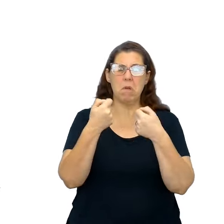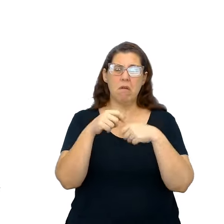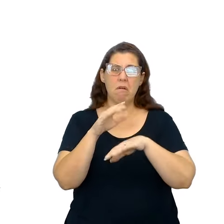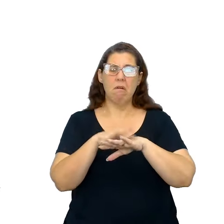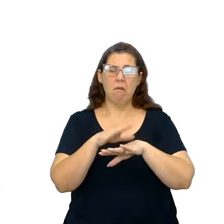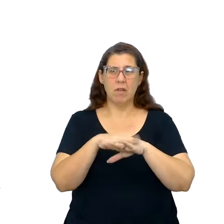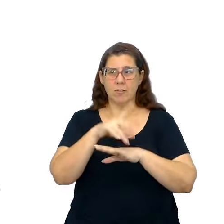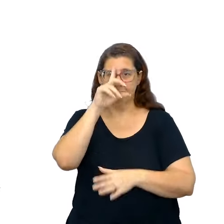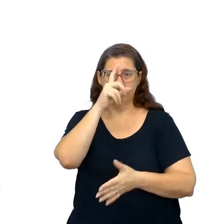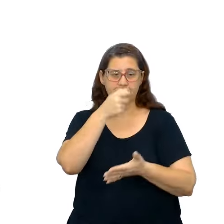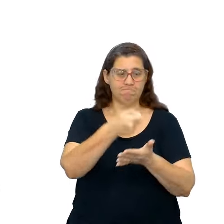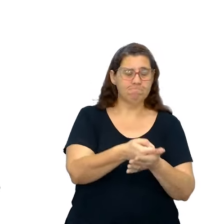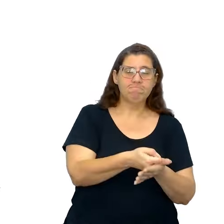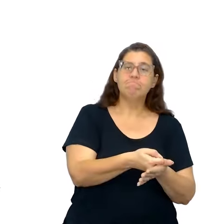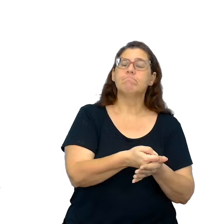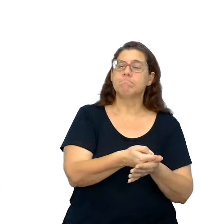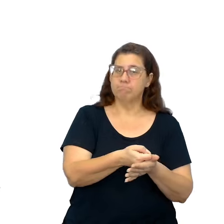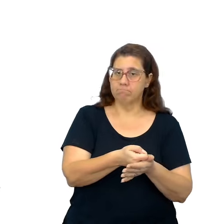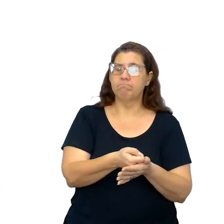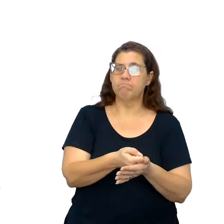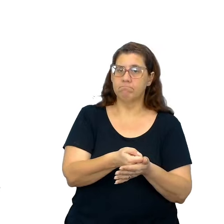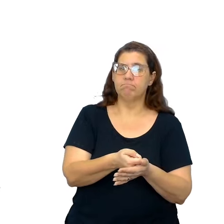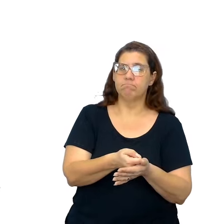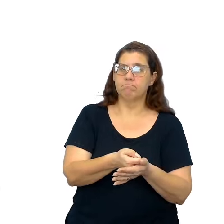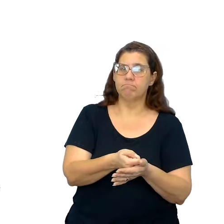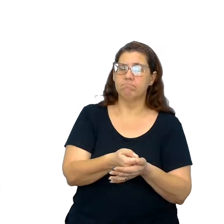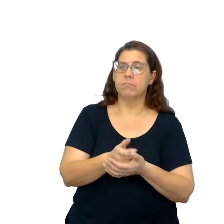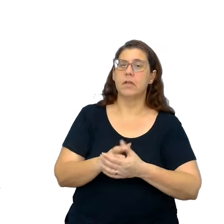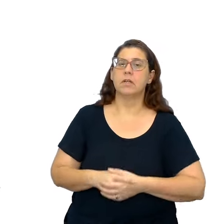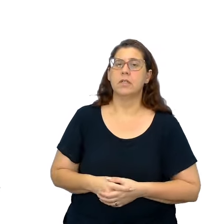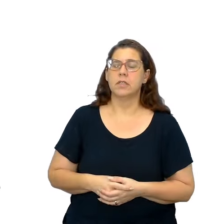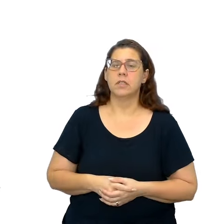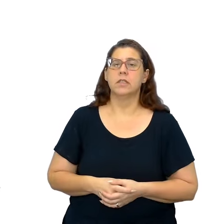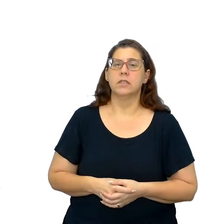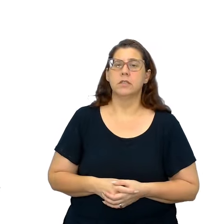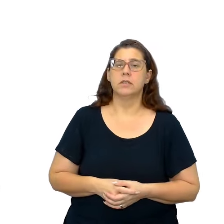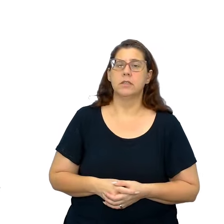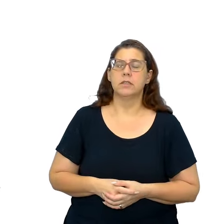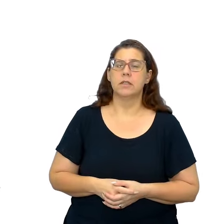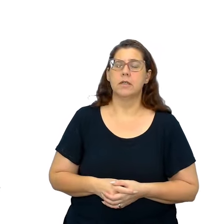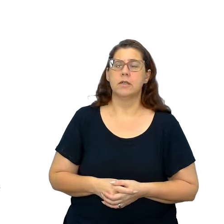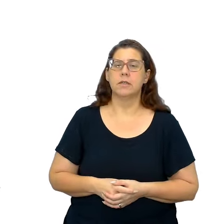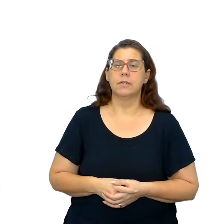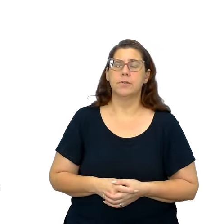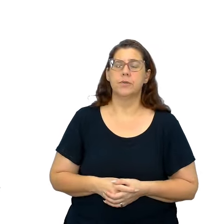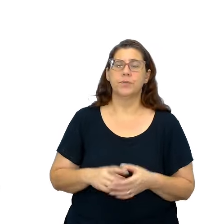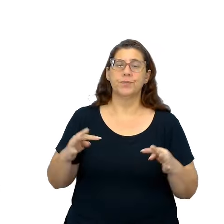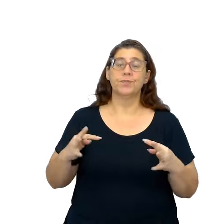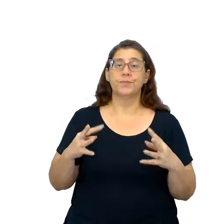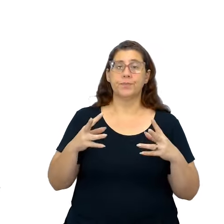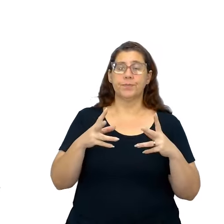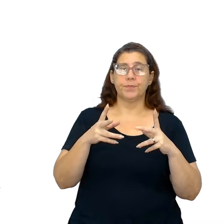a tomada de decisão, e essa tomada de decisão, ela vem